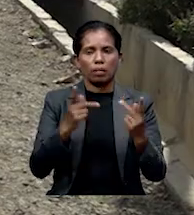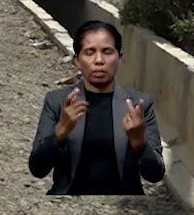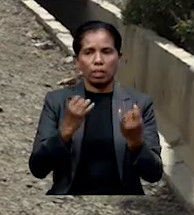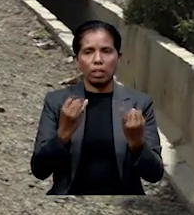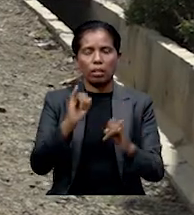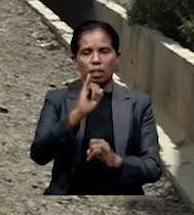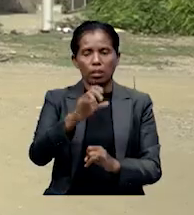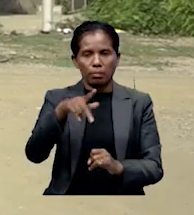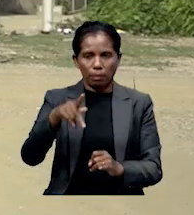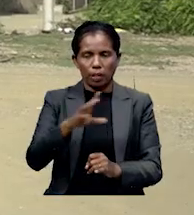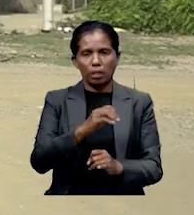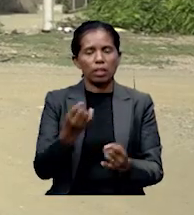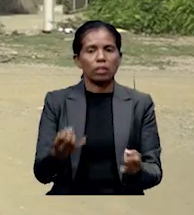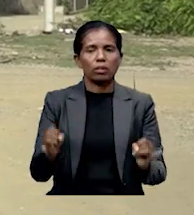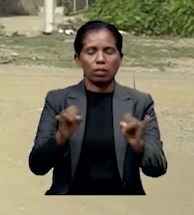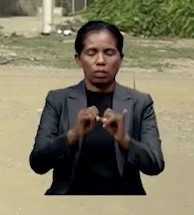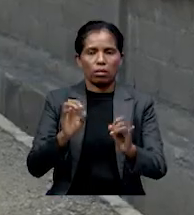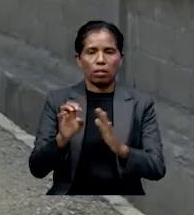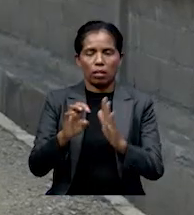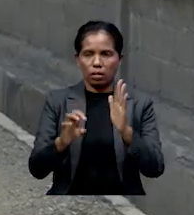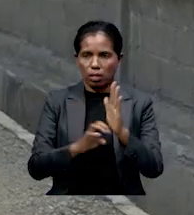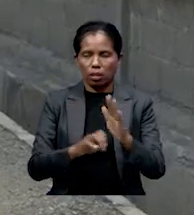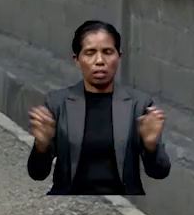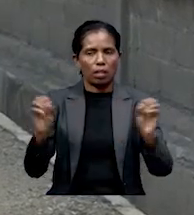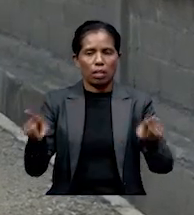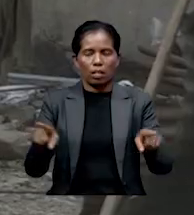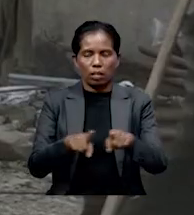a instituição Estado, nebela ia balanço